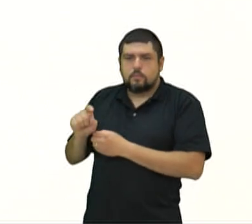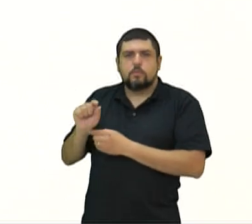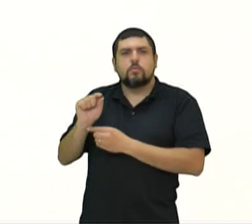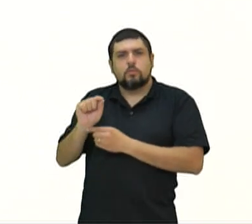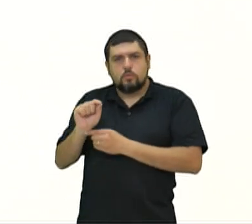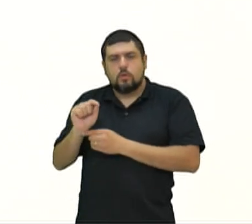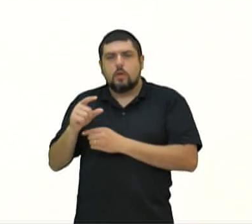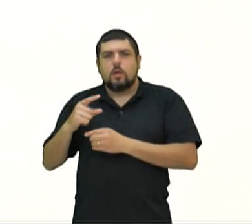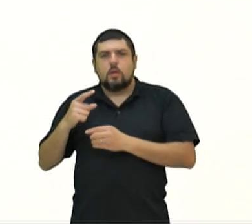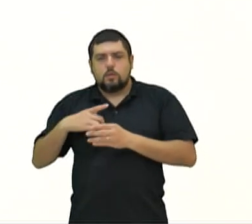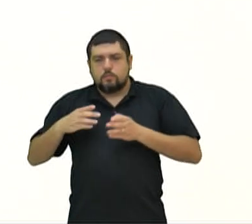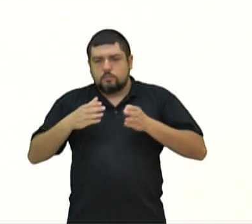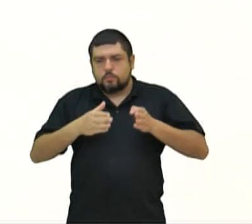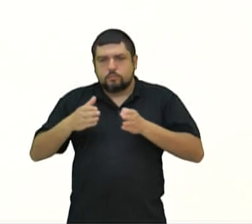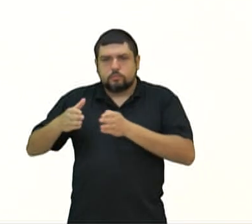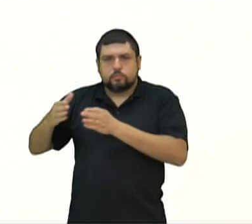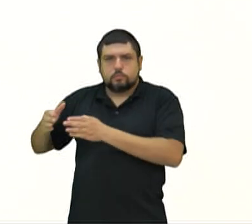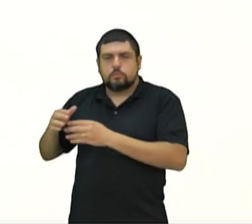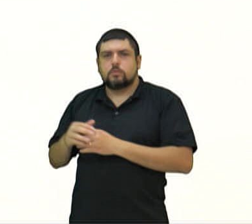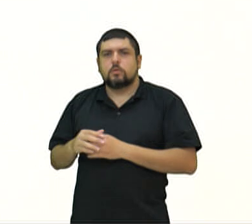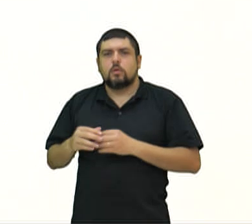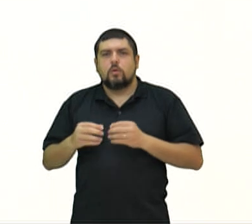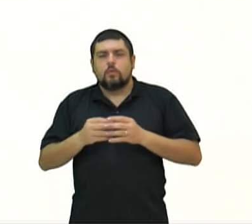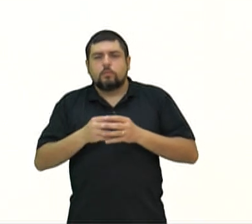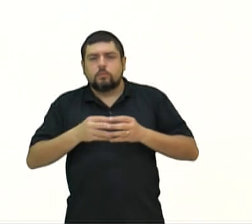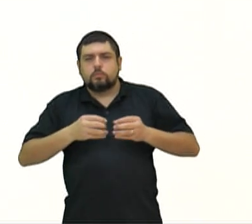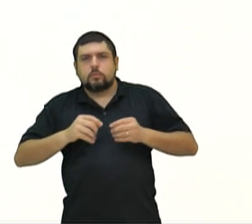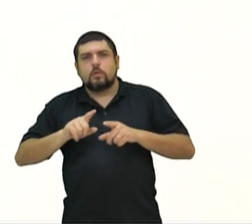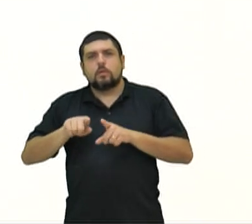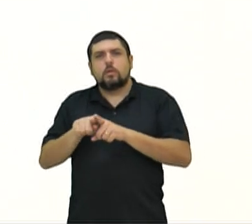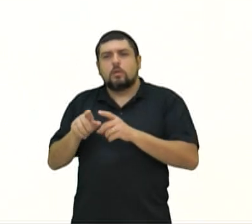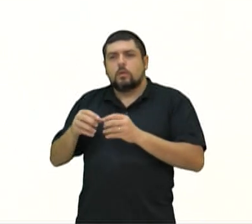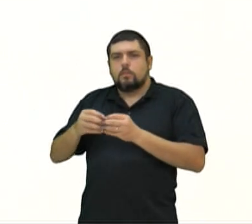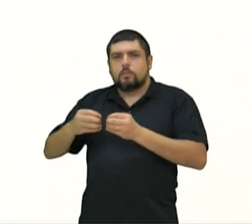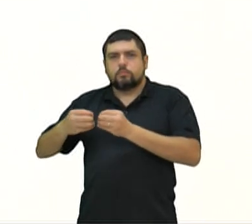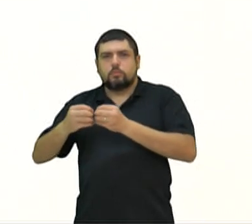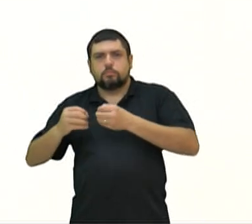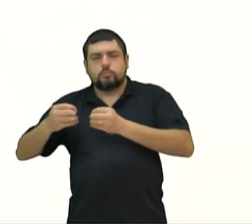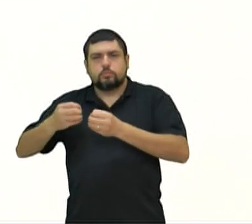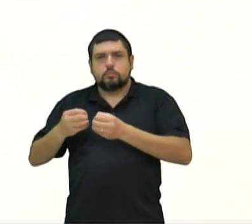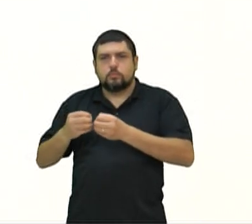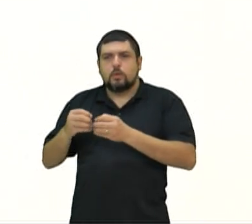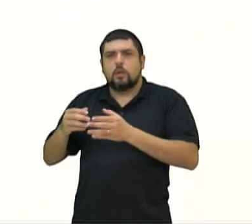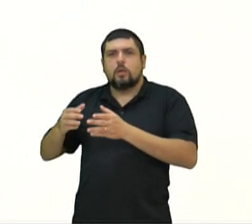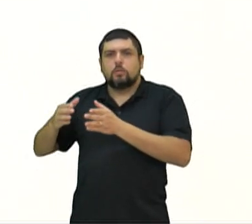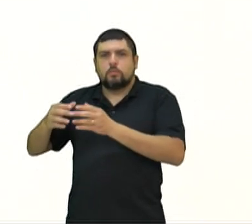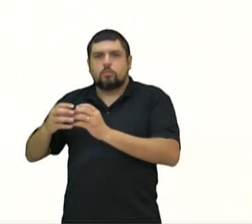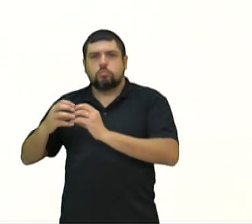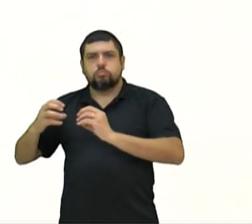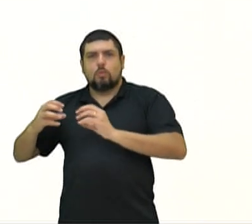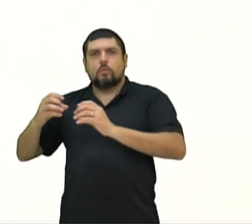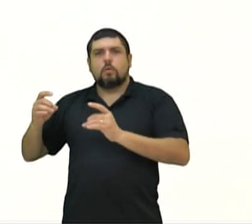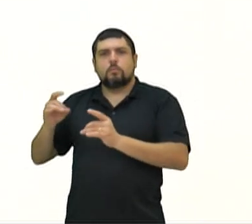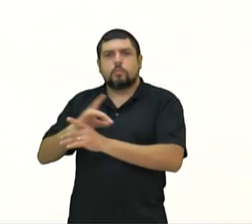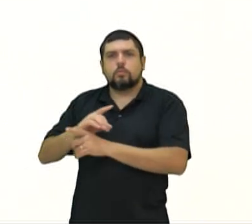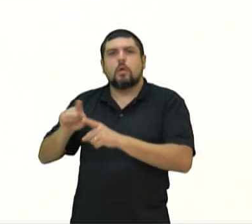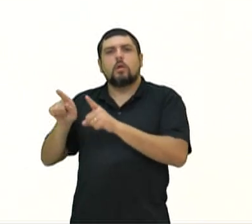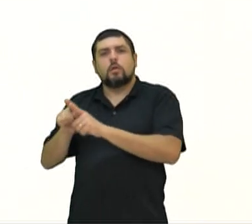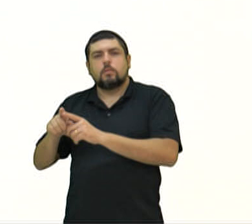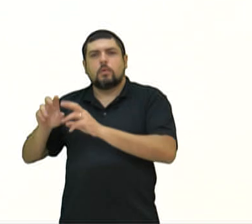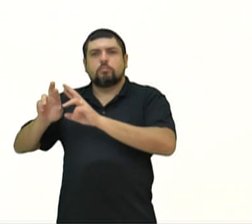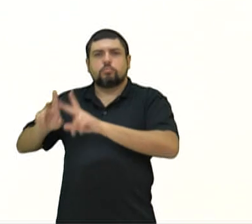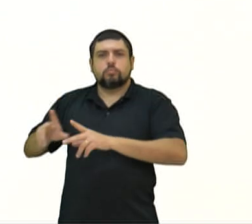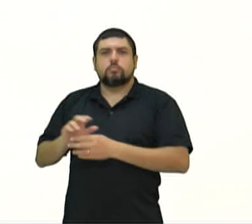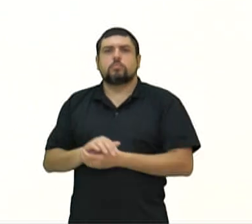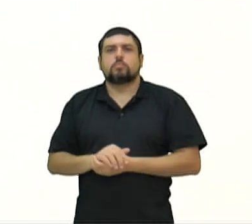4 fases principais: a germinativa, a de crescimento, a de maturação e a de diferenciação. A respeito da